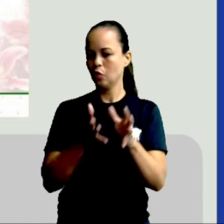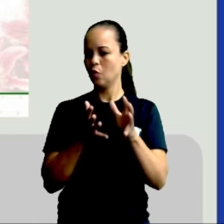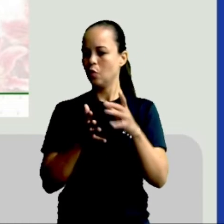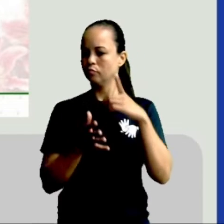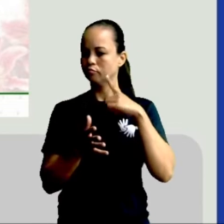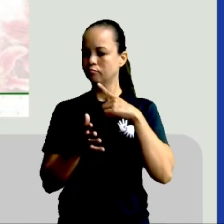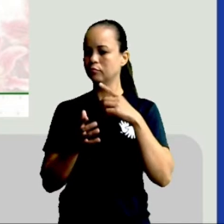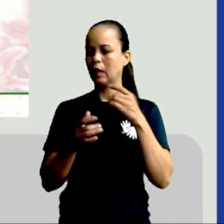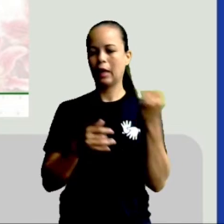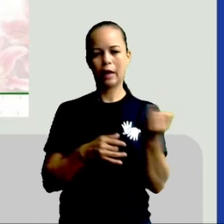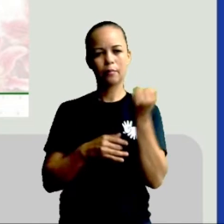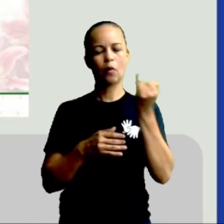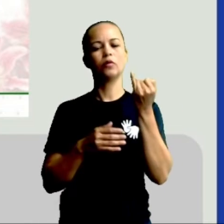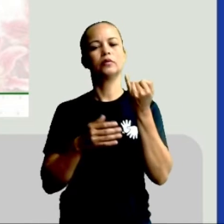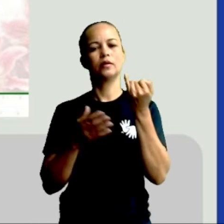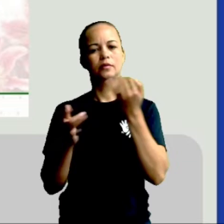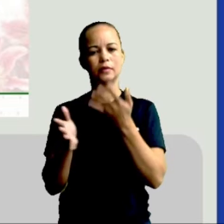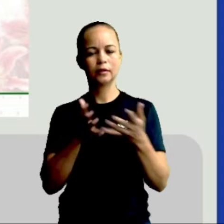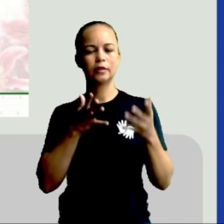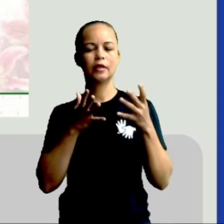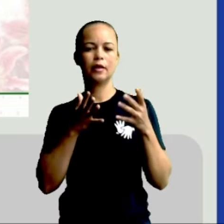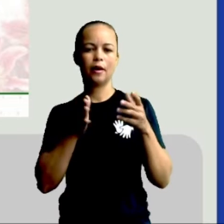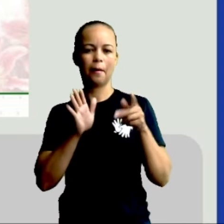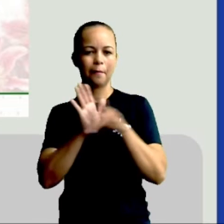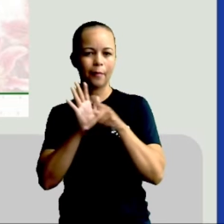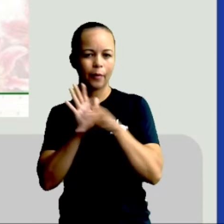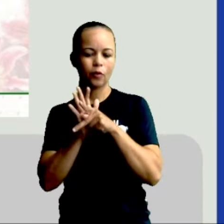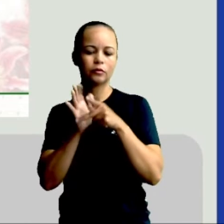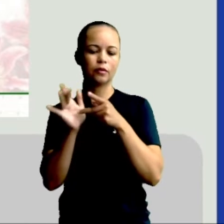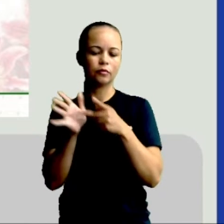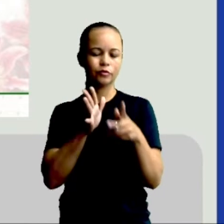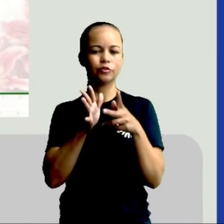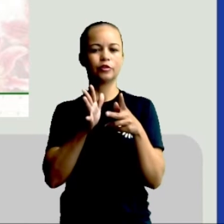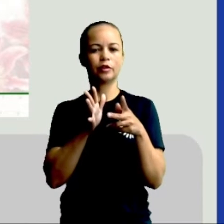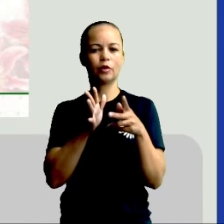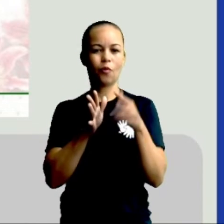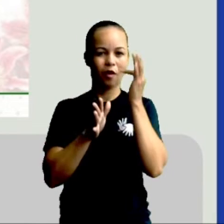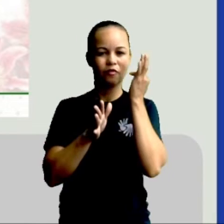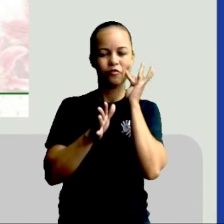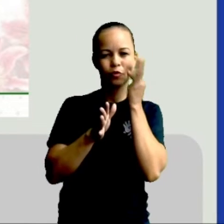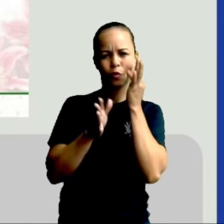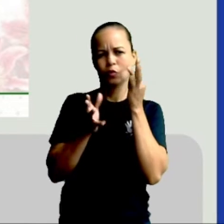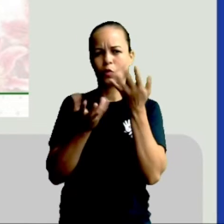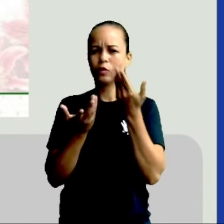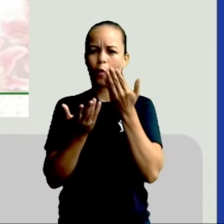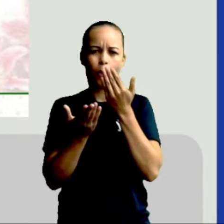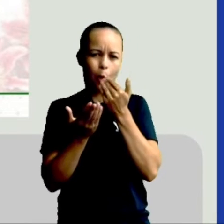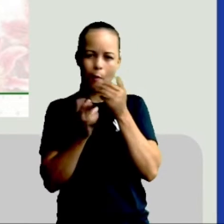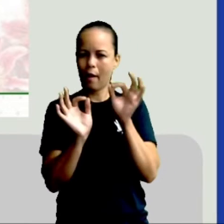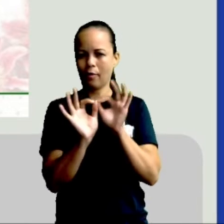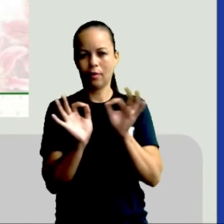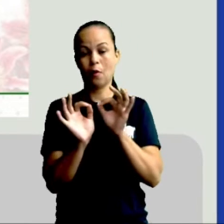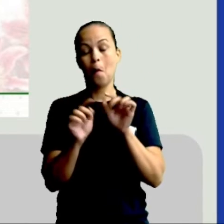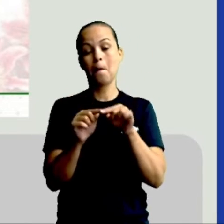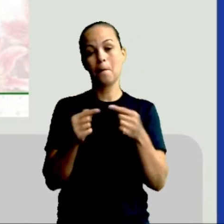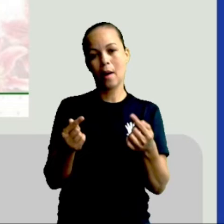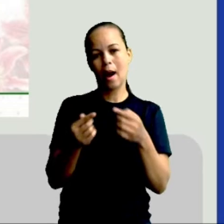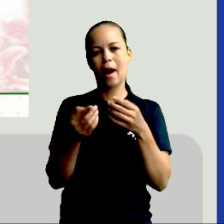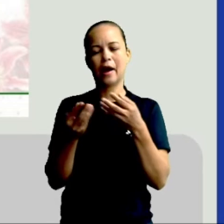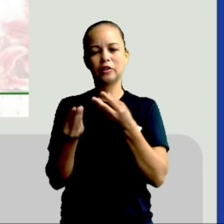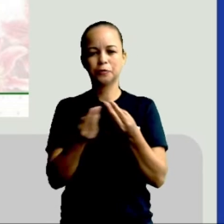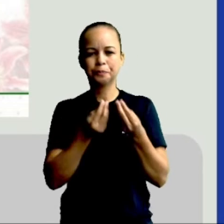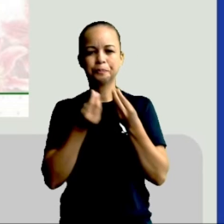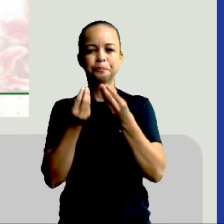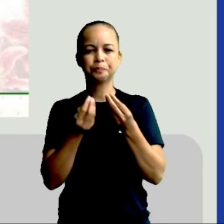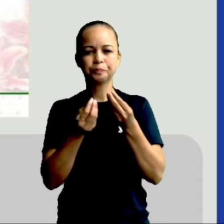essa importância de proteger, ou seja, é um fruto que protege, não é o mais atrativo como comestível, até causa um